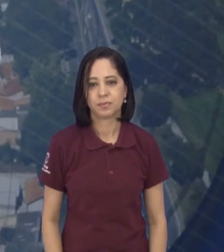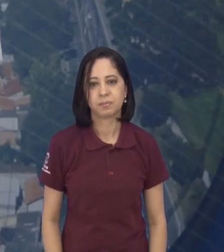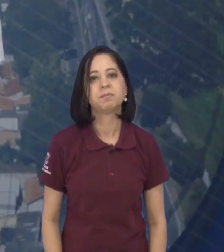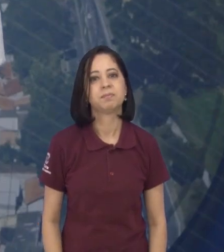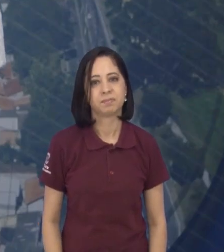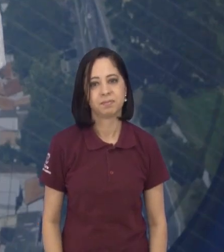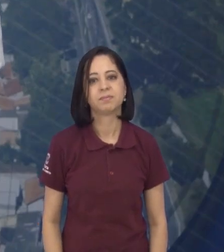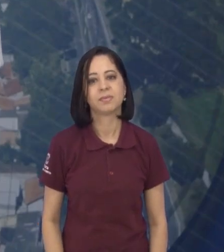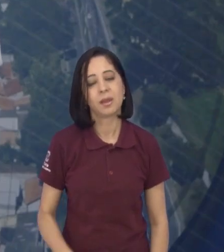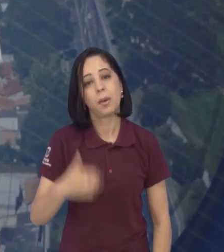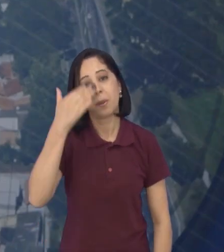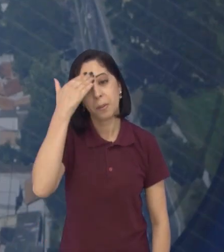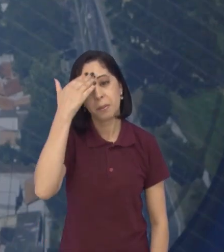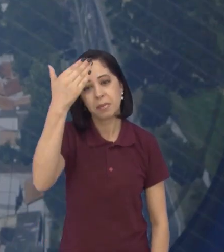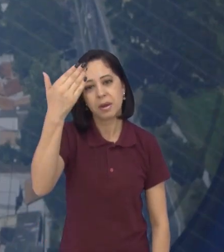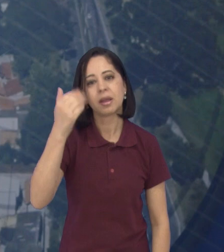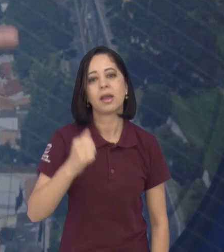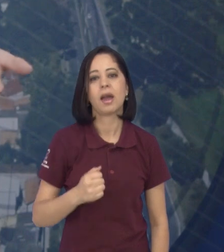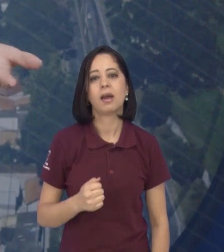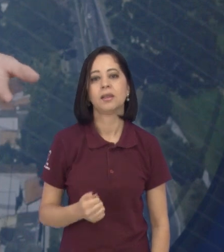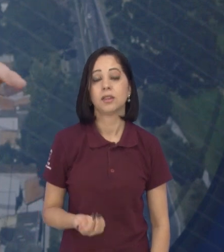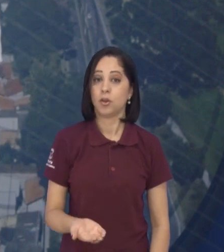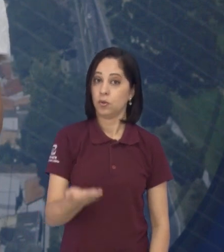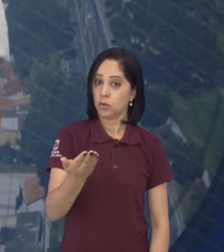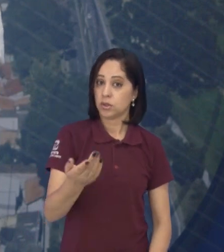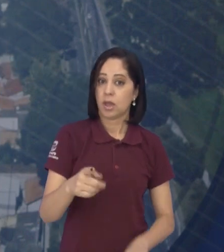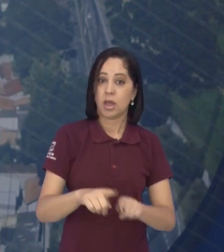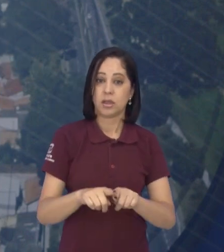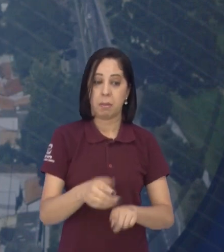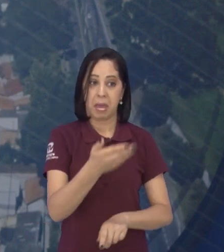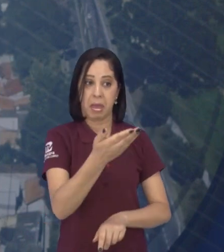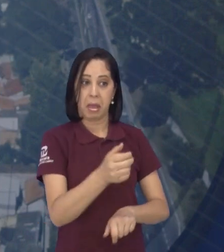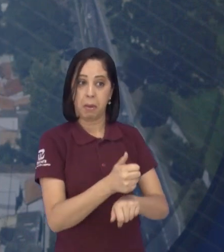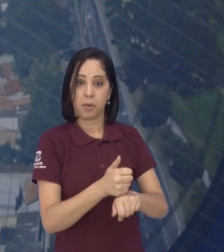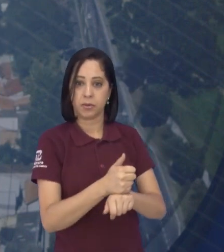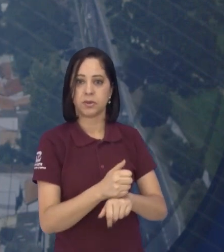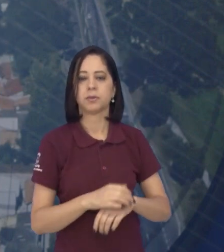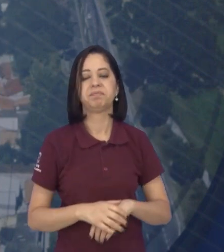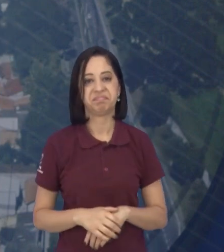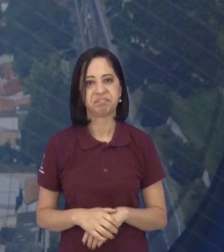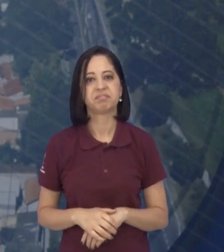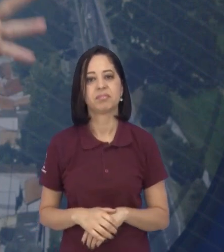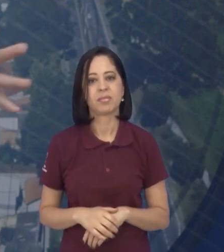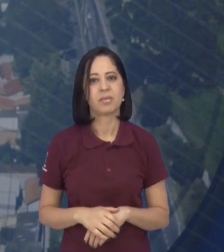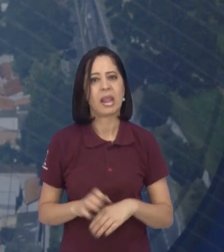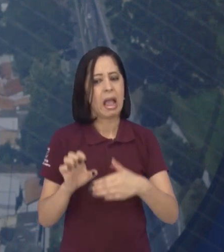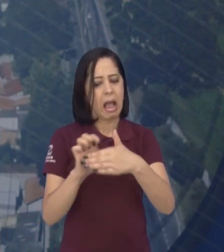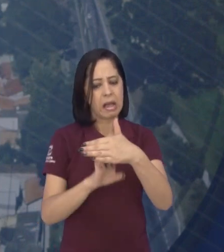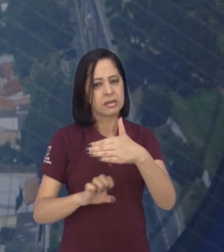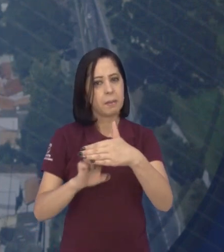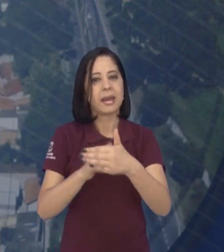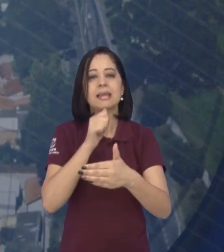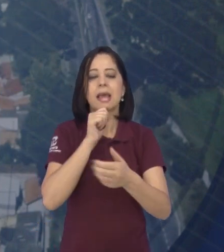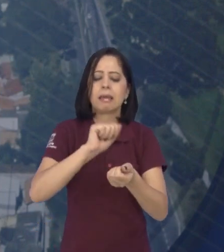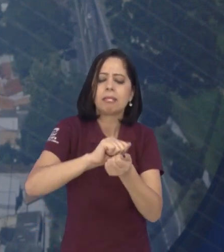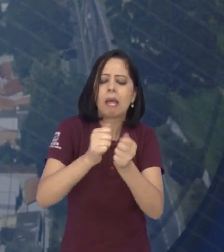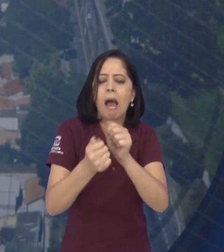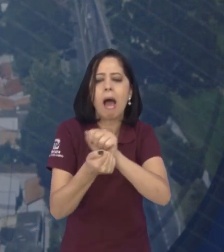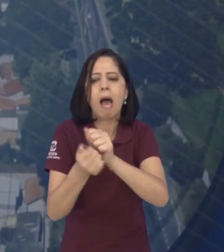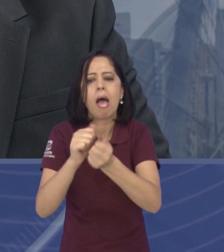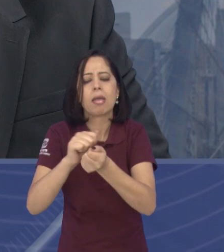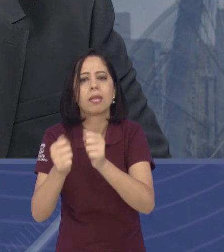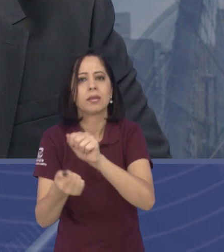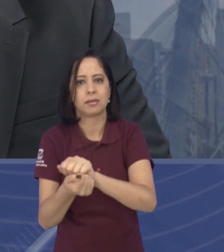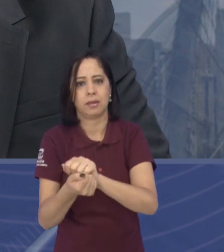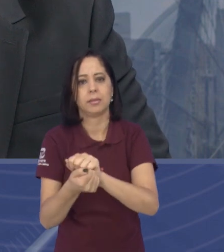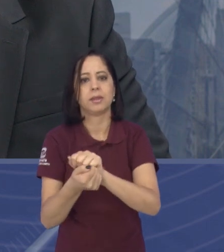É isso, Fê. Obrigada a você e ao César também. Fábio, muitas empresas, né, se especializando nessa área que é bem ampla